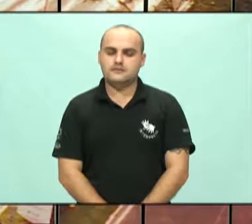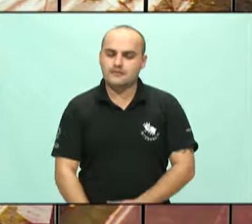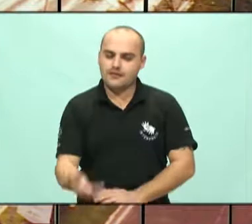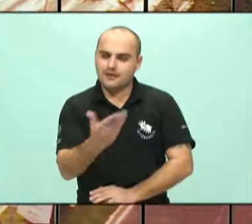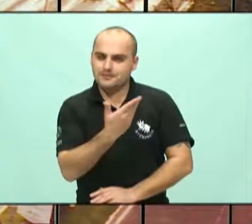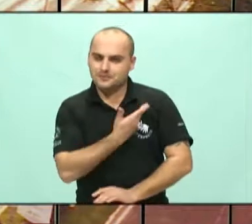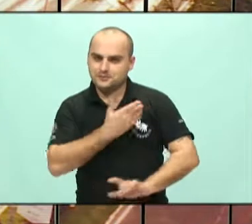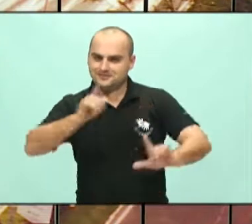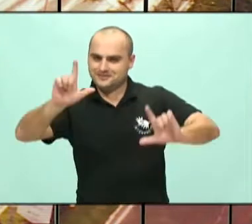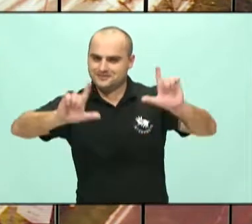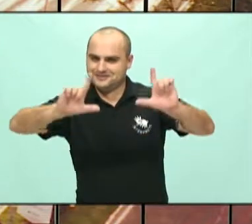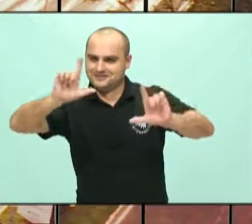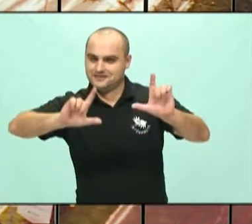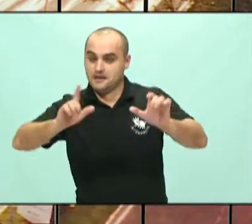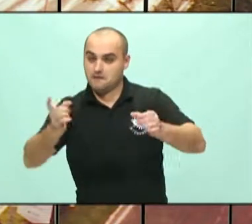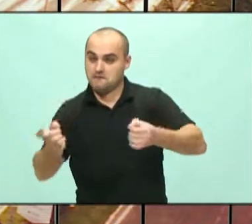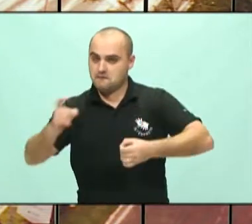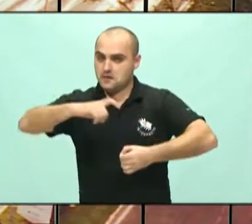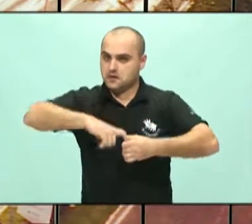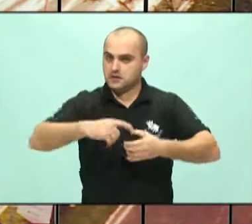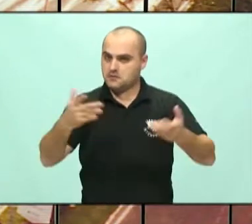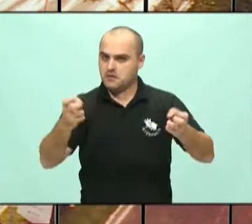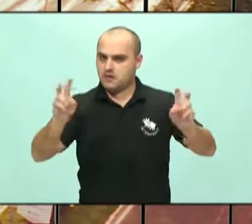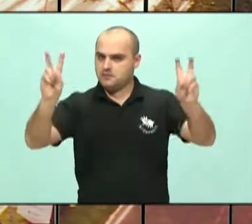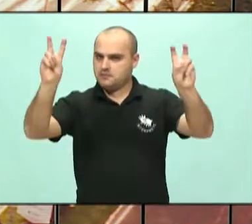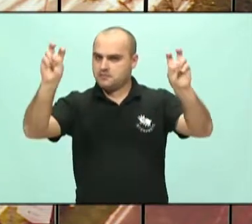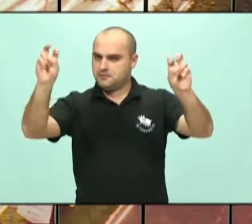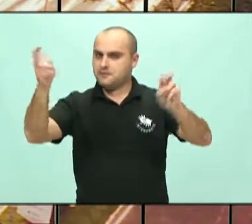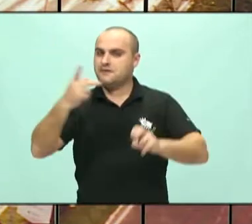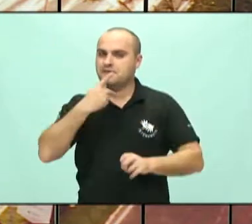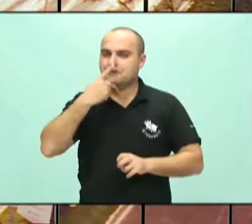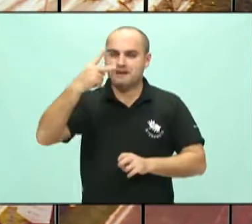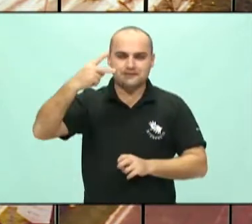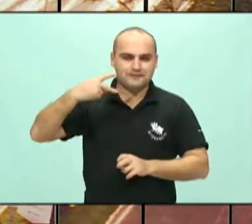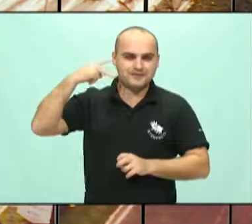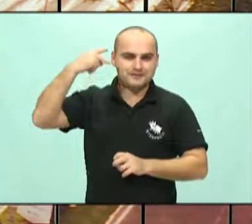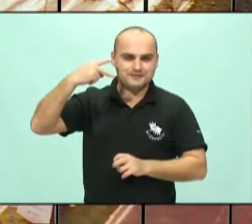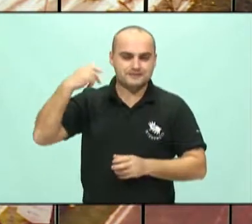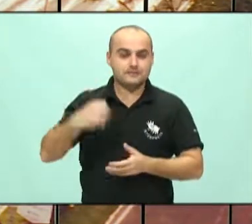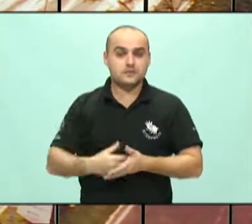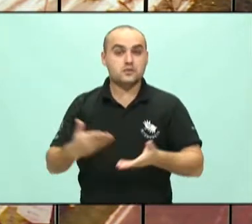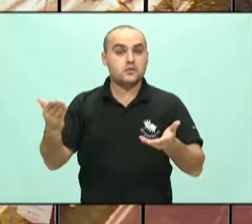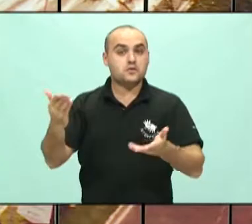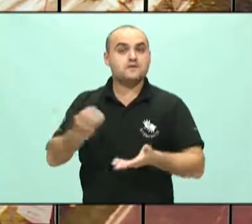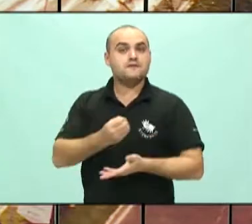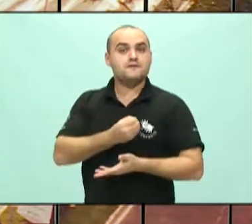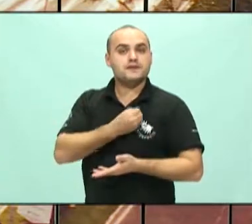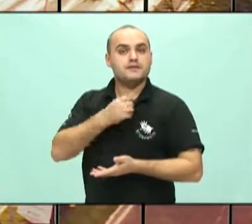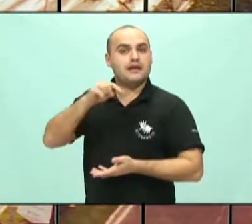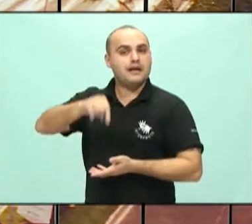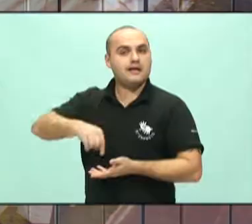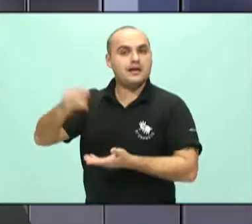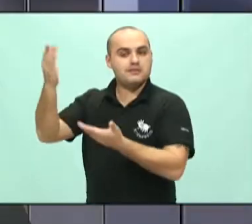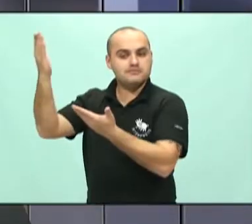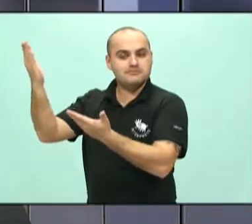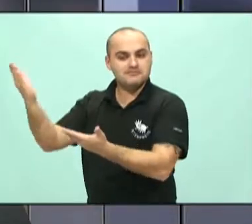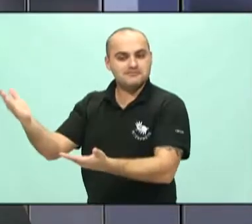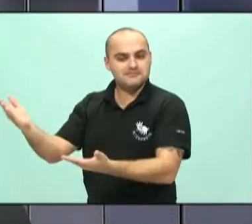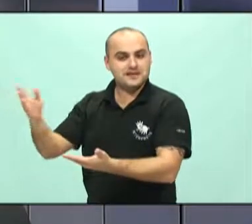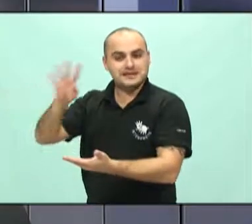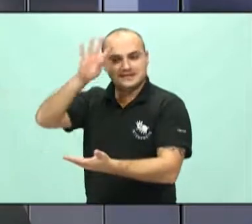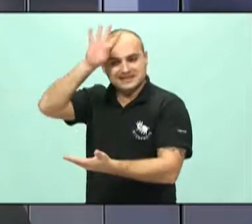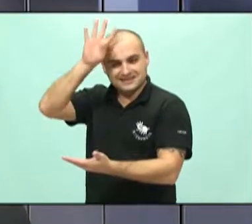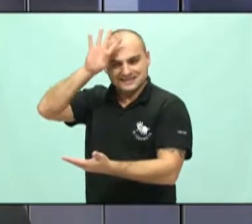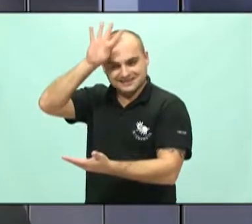Amigos da TV Câmara, estamos de volta com o programa Fala Vereador. Conosco aqui no programa o vereador Thiago